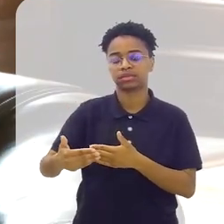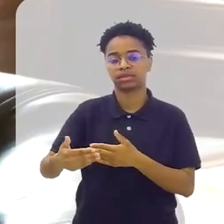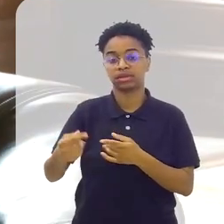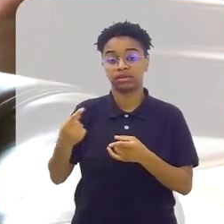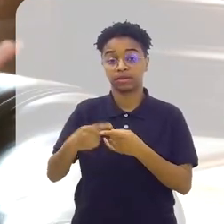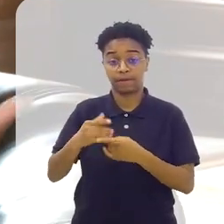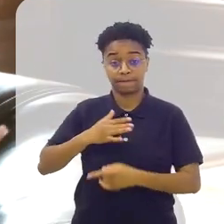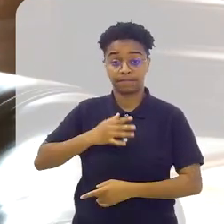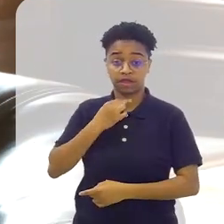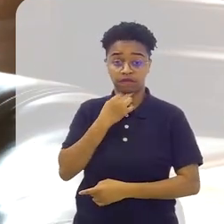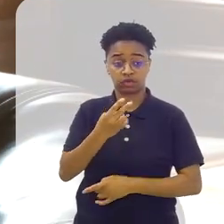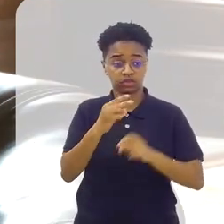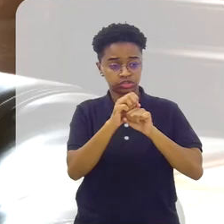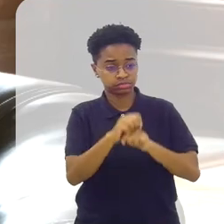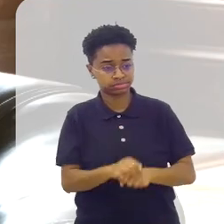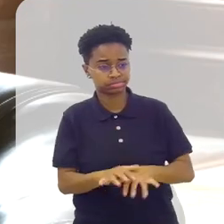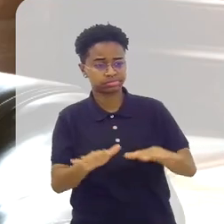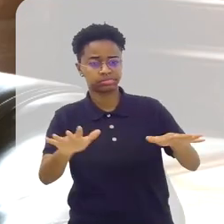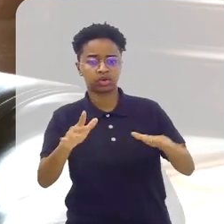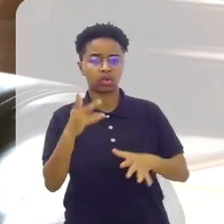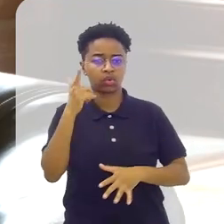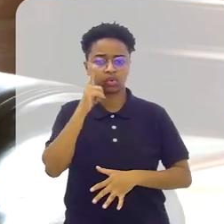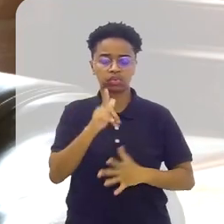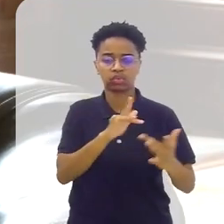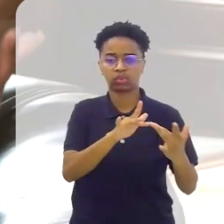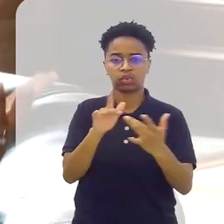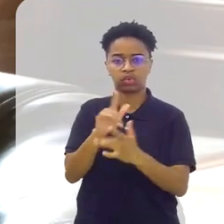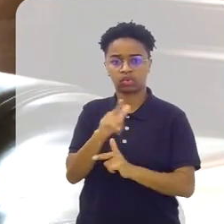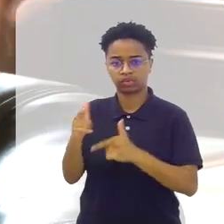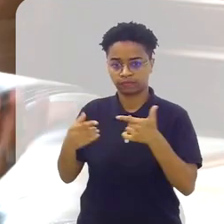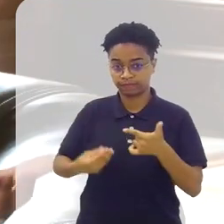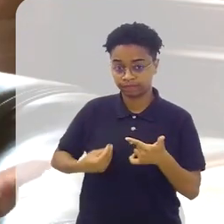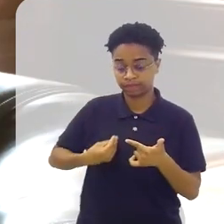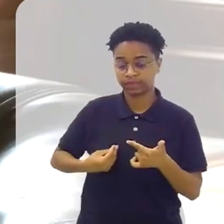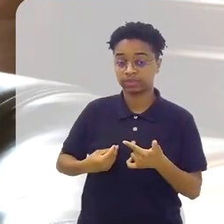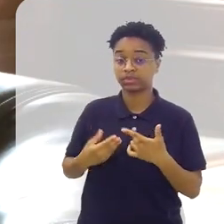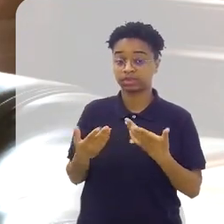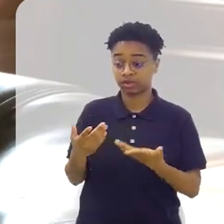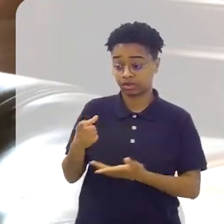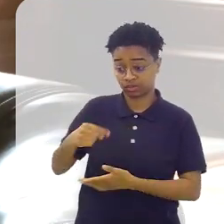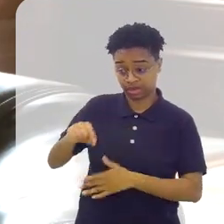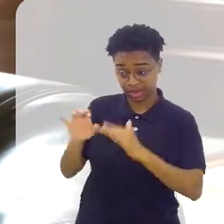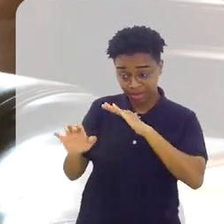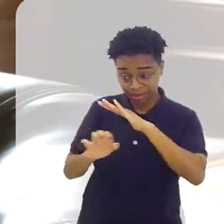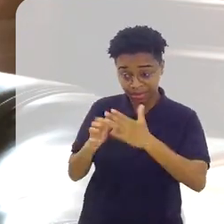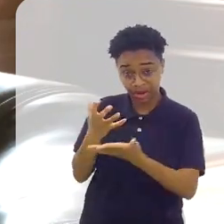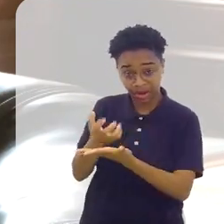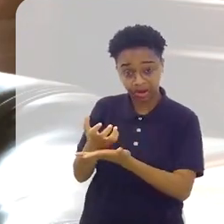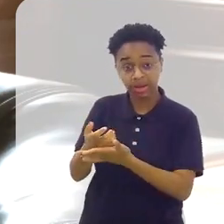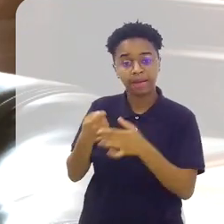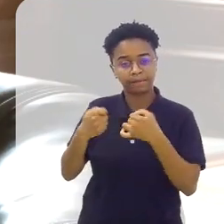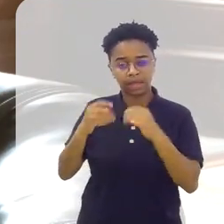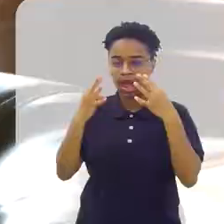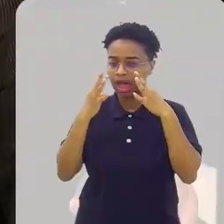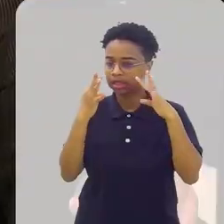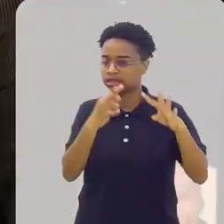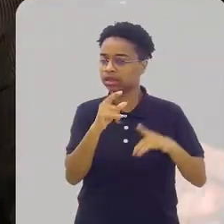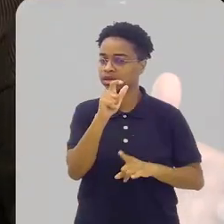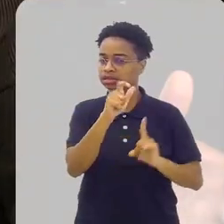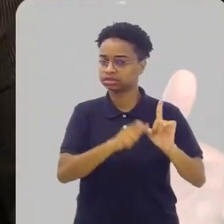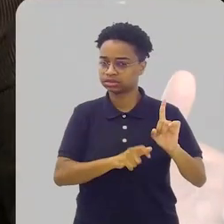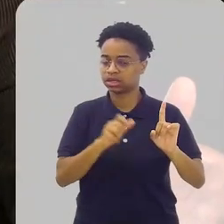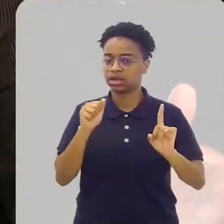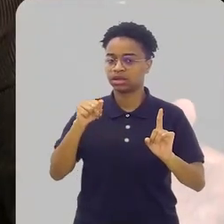a partir desse momento em que minha voz vai chegar e alcançar mais vidas gravadoras fiquem atentos